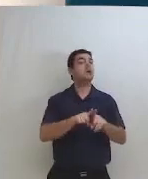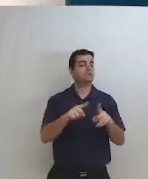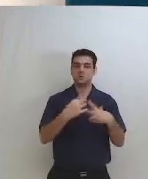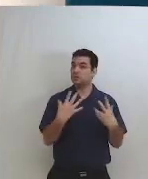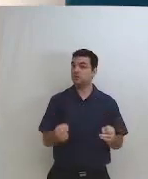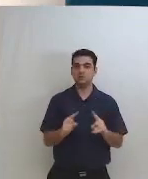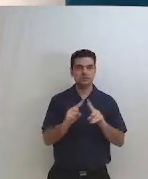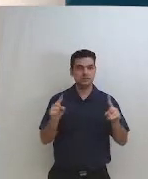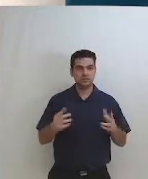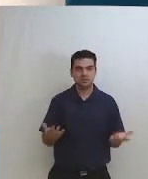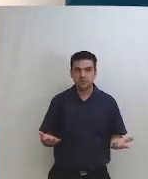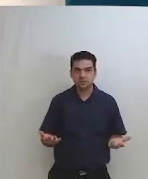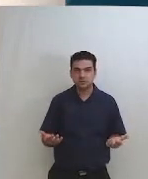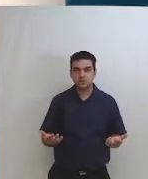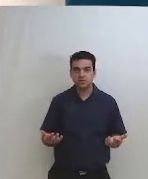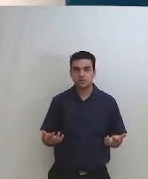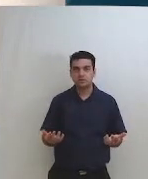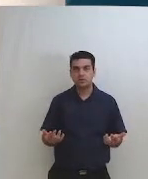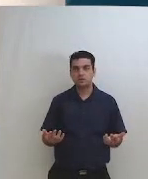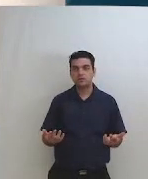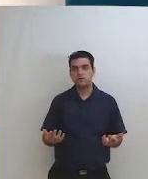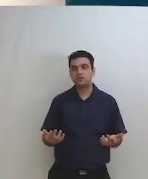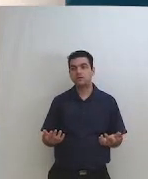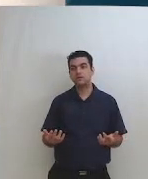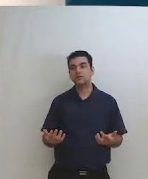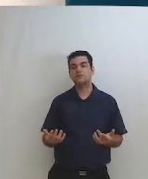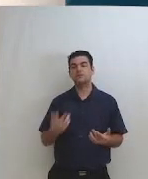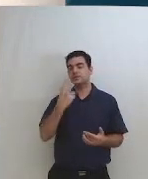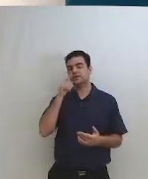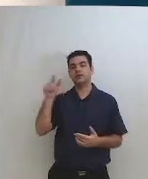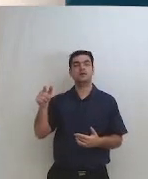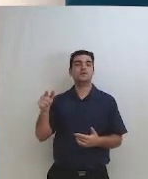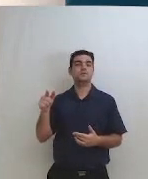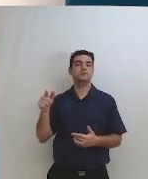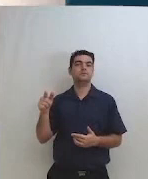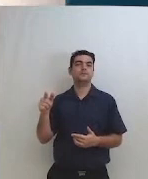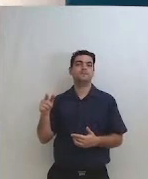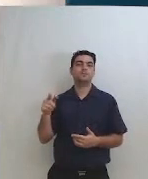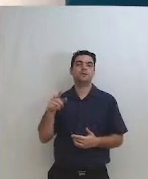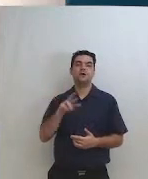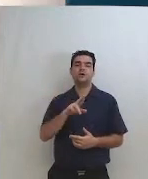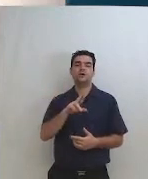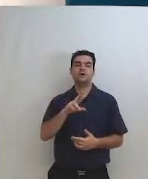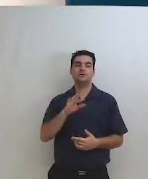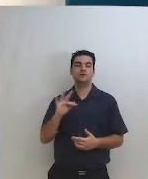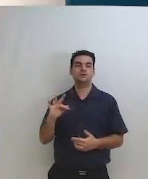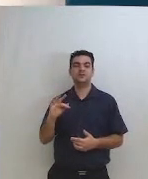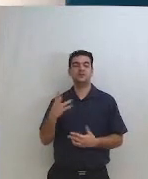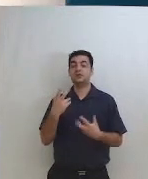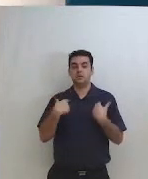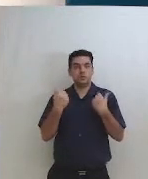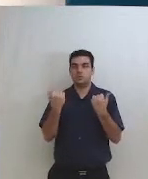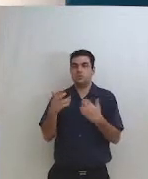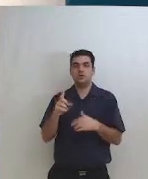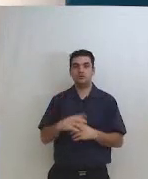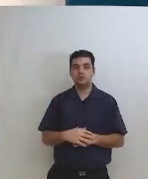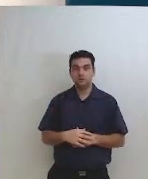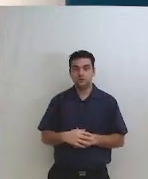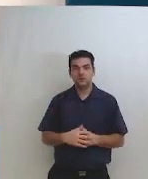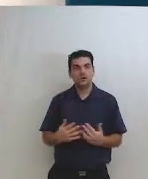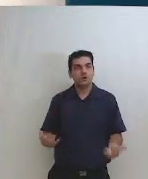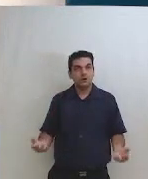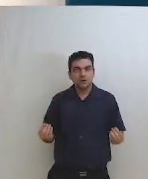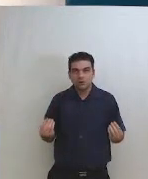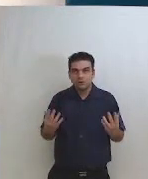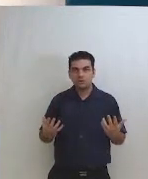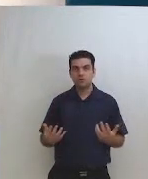da defesa, apesar de mudar os argumentos. E, então, a defesa recorre e